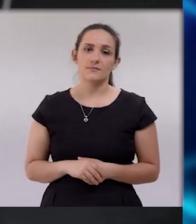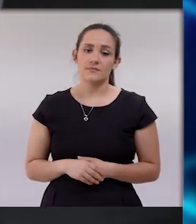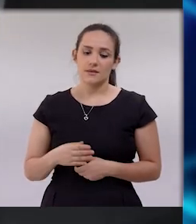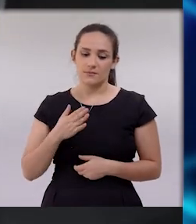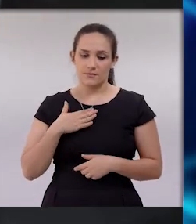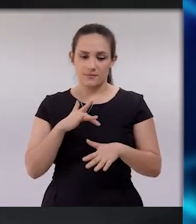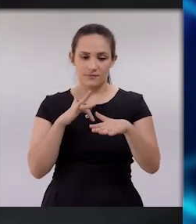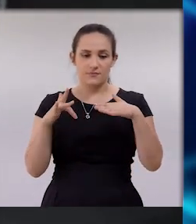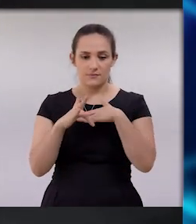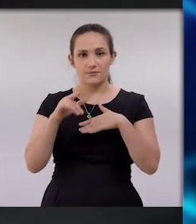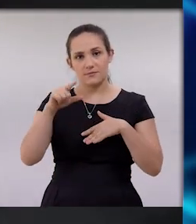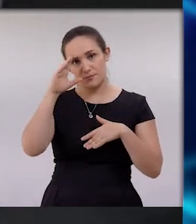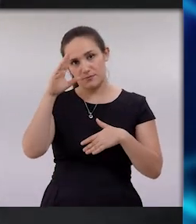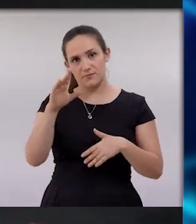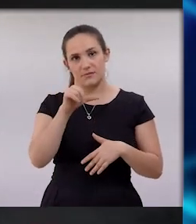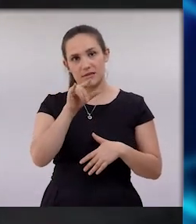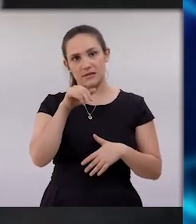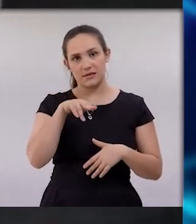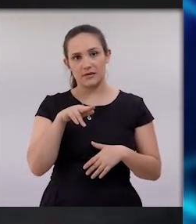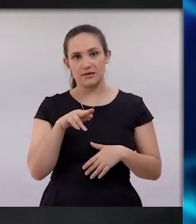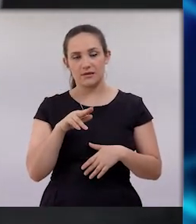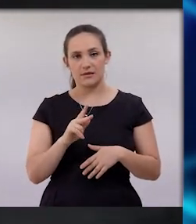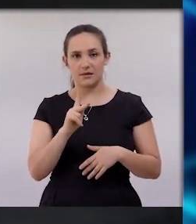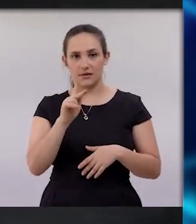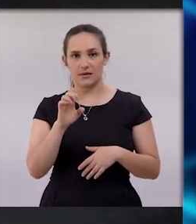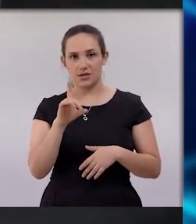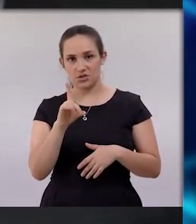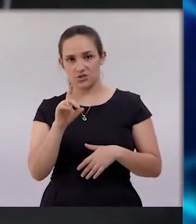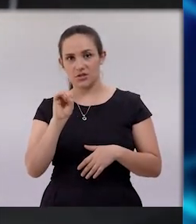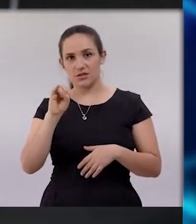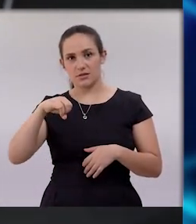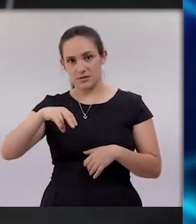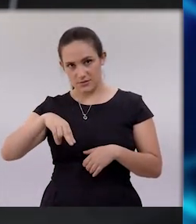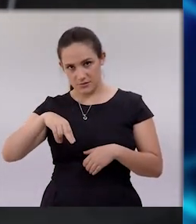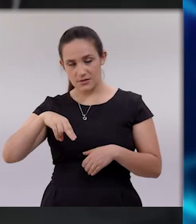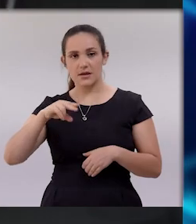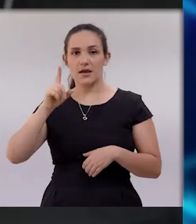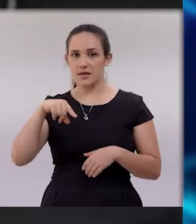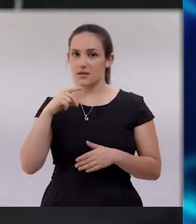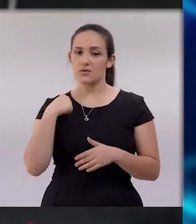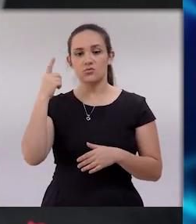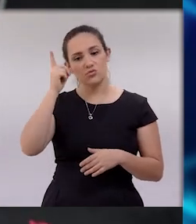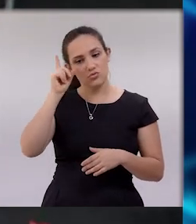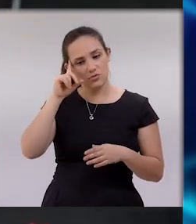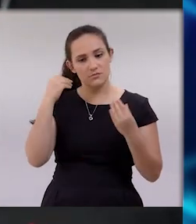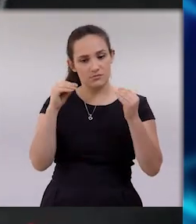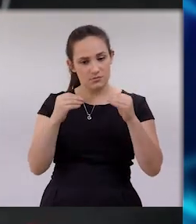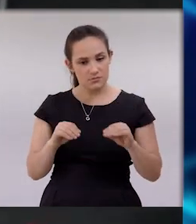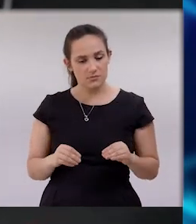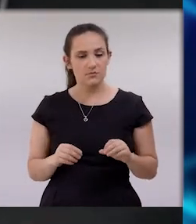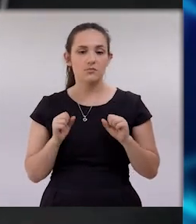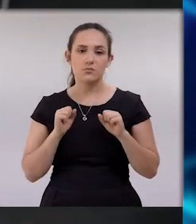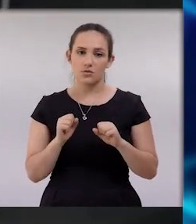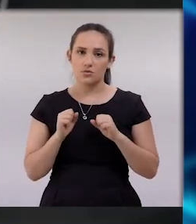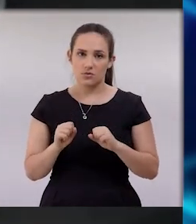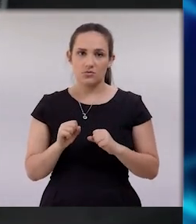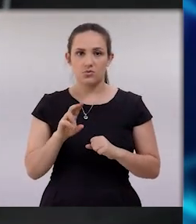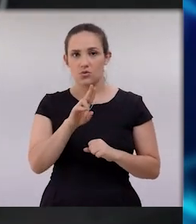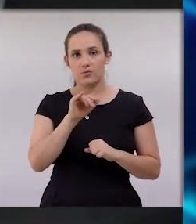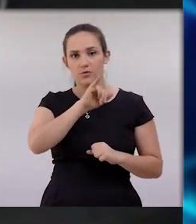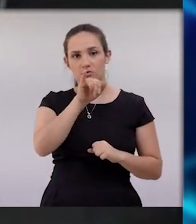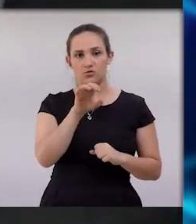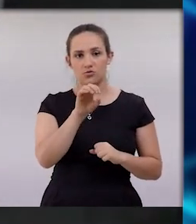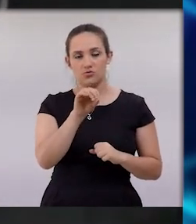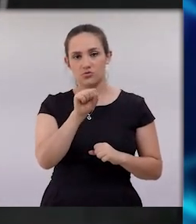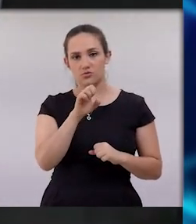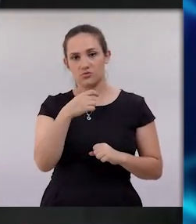minha rede social principal é o LinkedIn, né? É a rede que eu publico diariamente. Pode me procurar como José